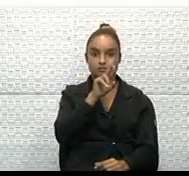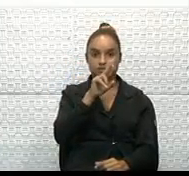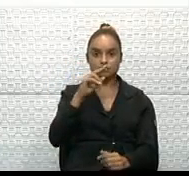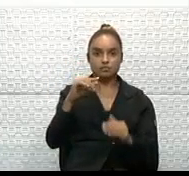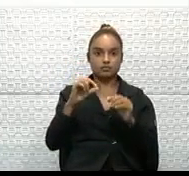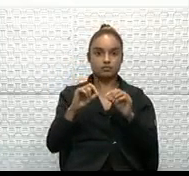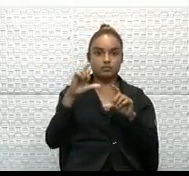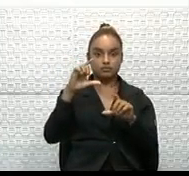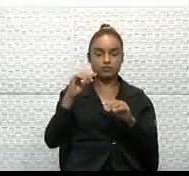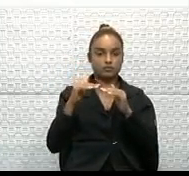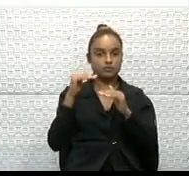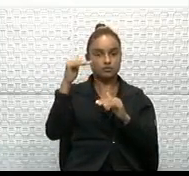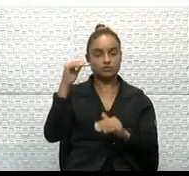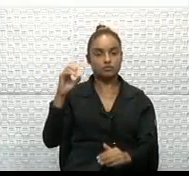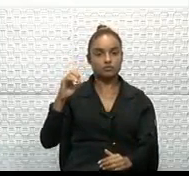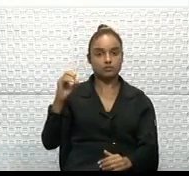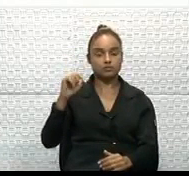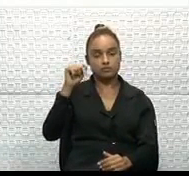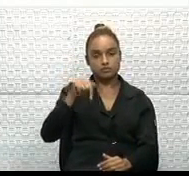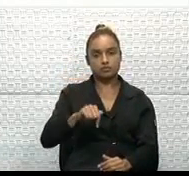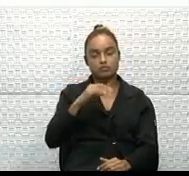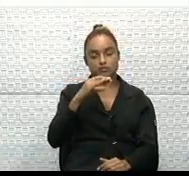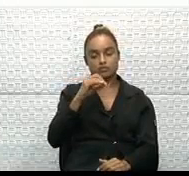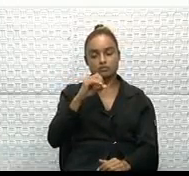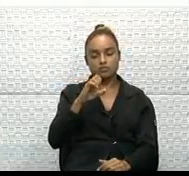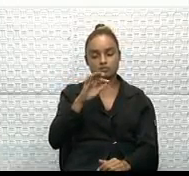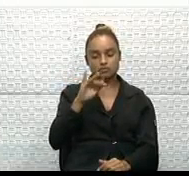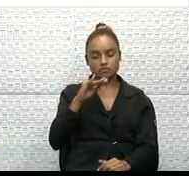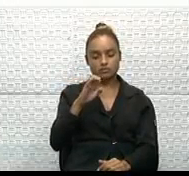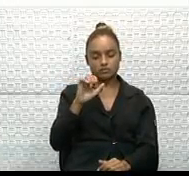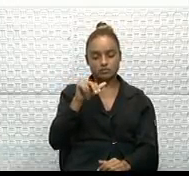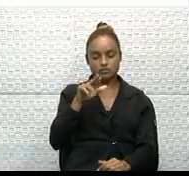que zero, que é o nosso coeficiente de correlação,